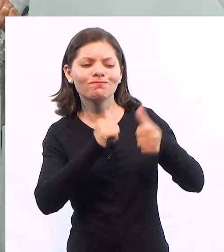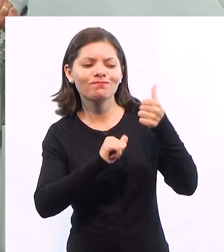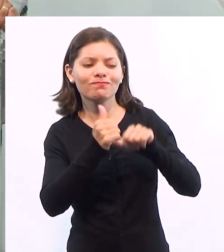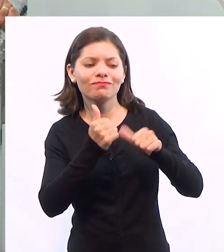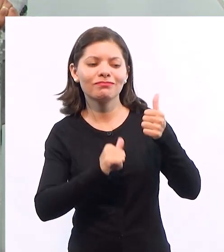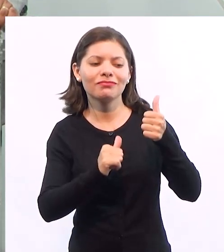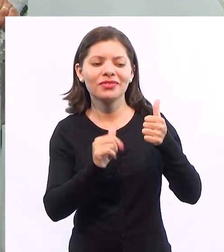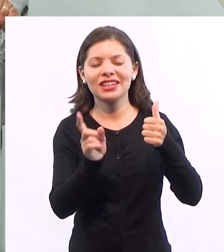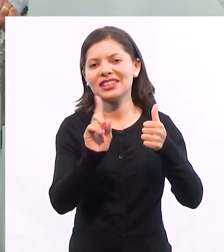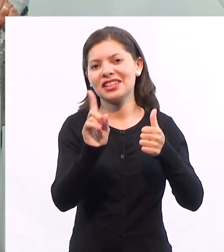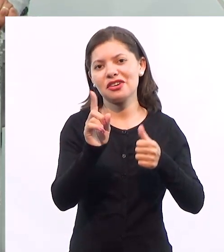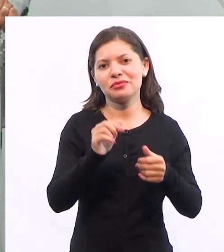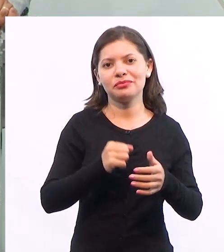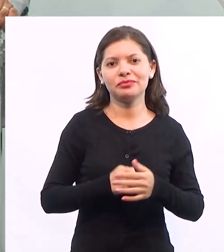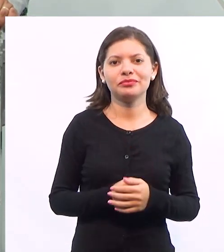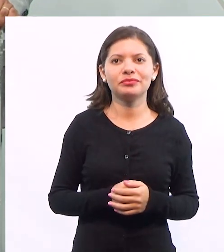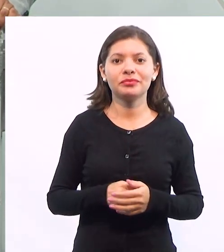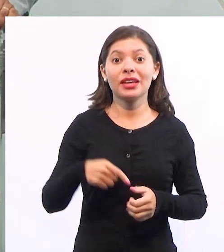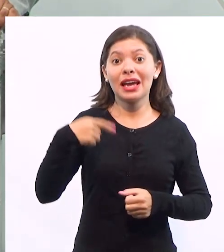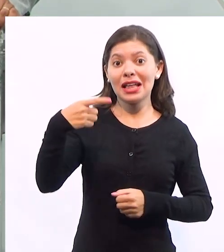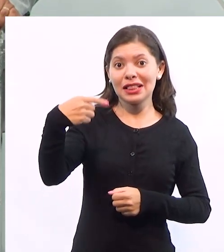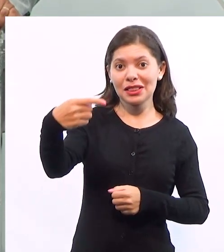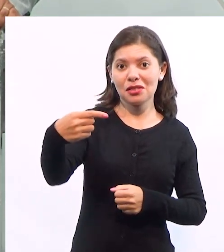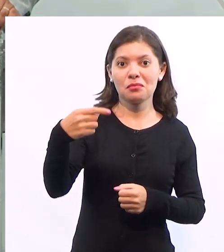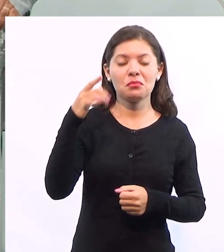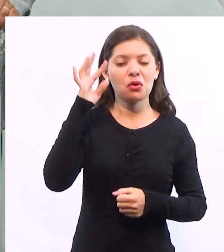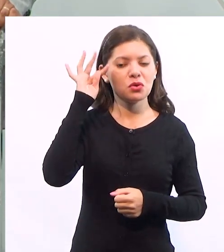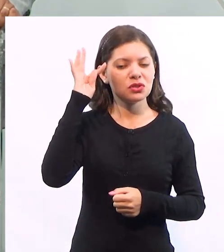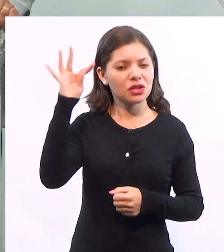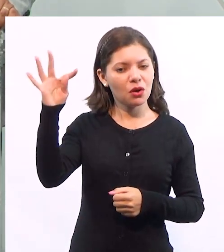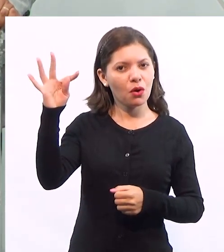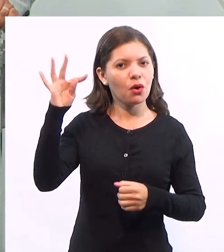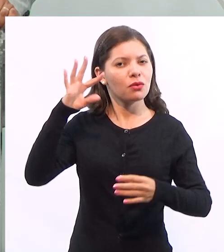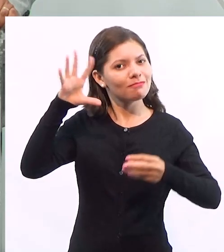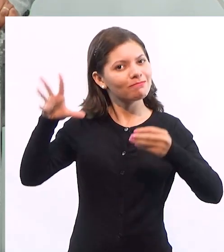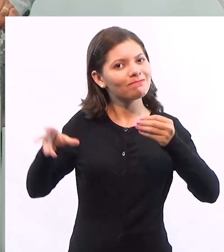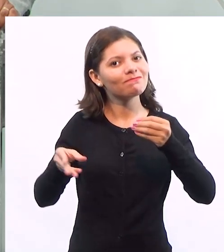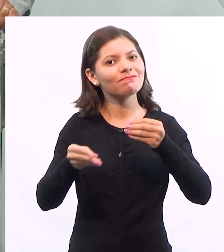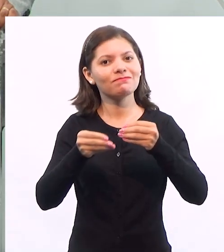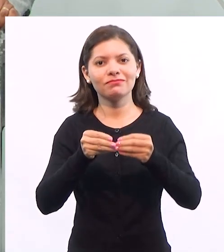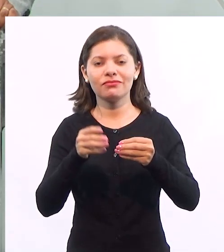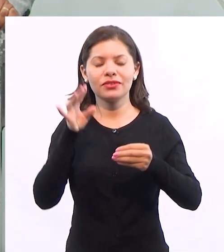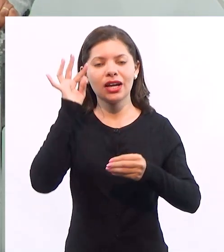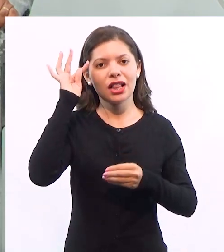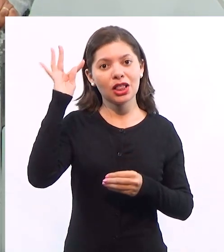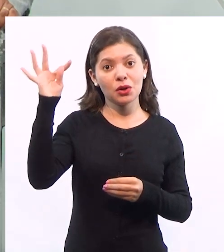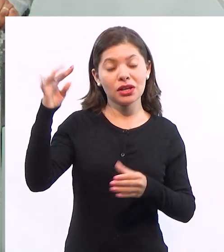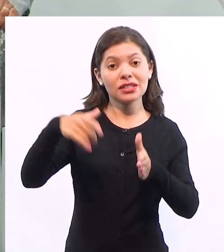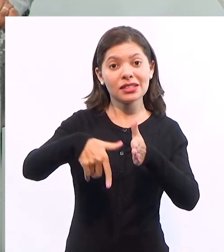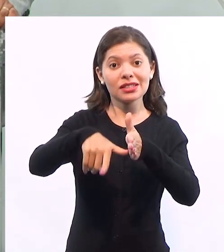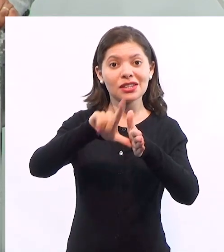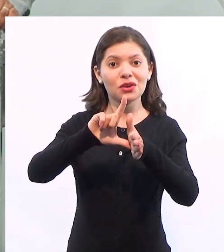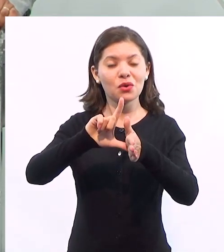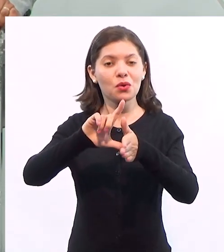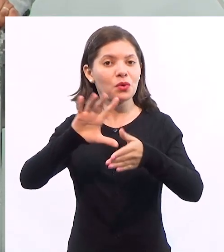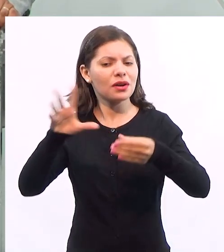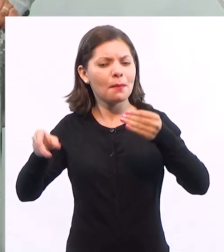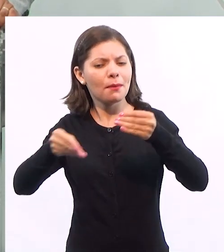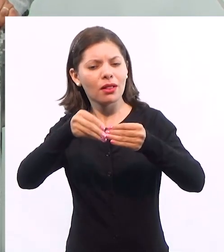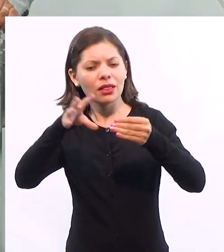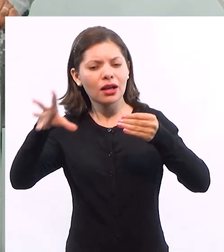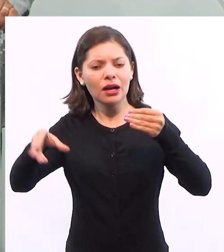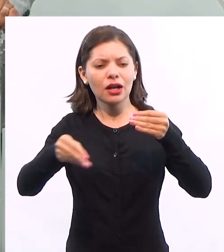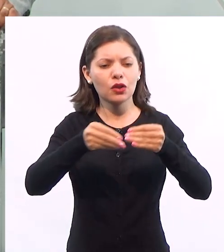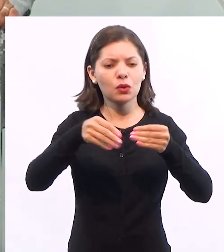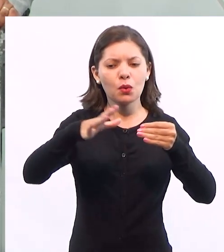Não. E aí vieram os teóricos, os próximos, como eu falei para vocês, complementaram as teorias anteriores, abordando ou